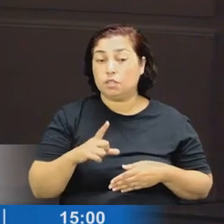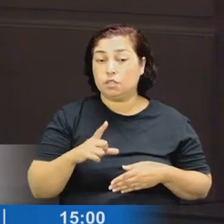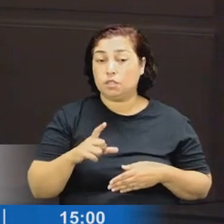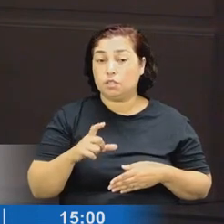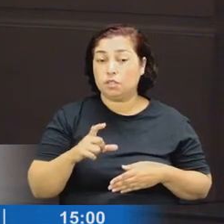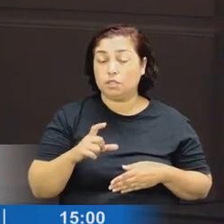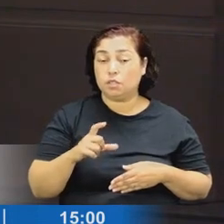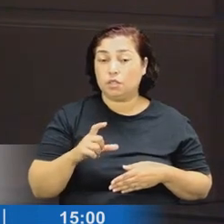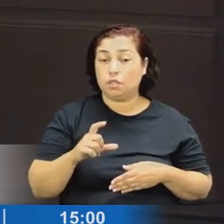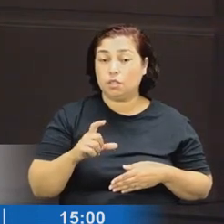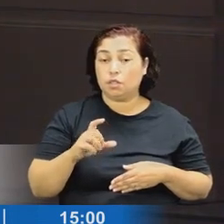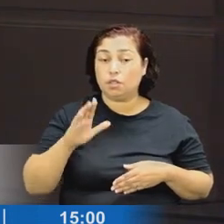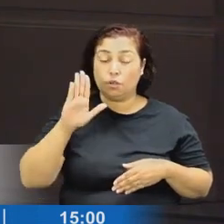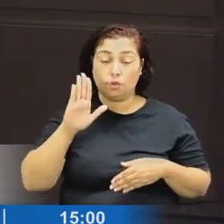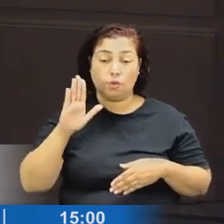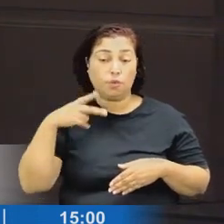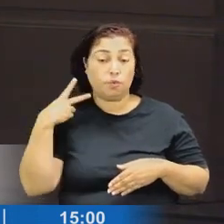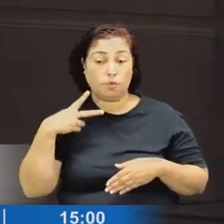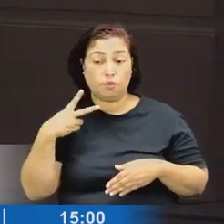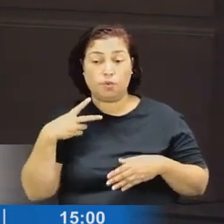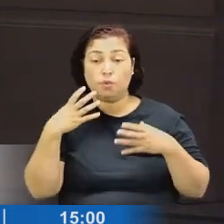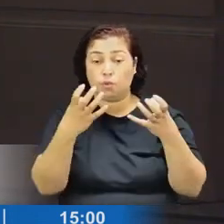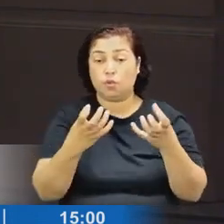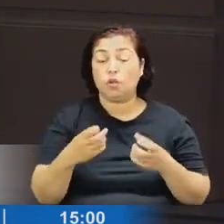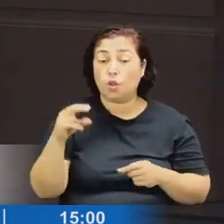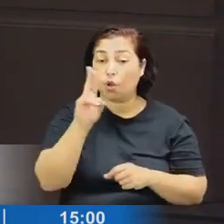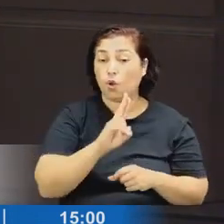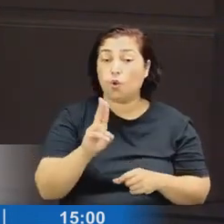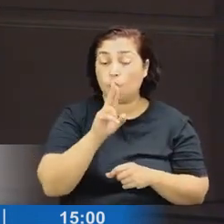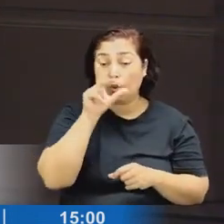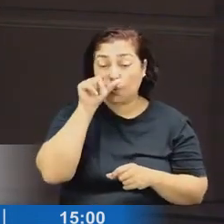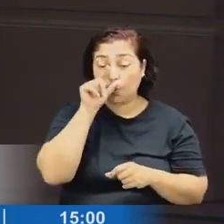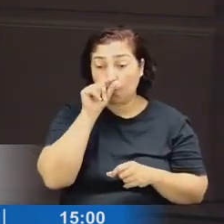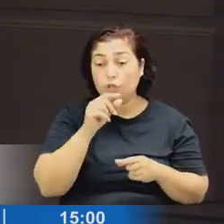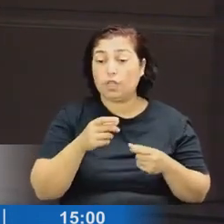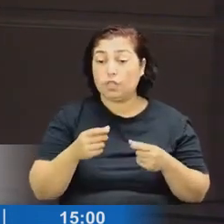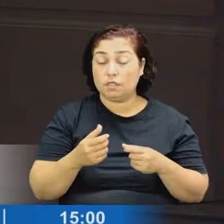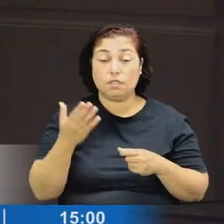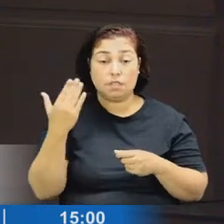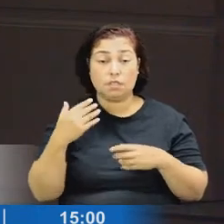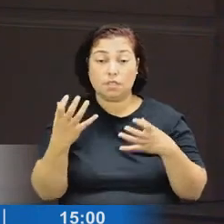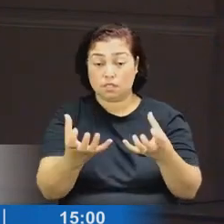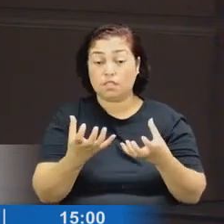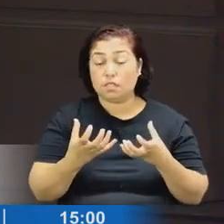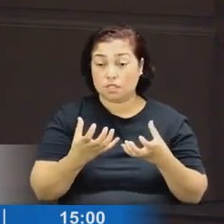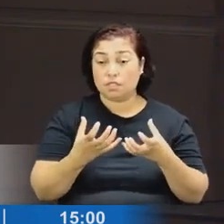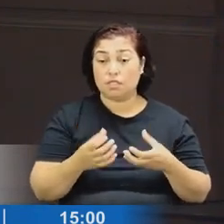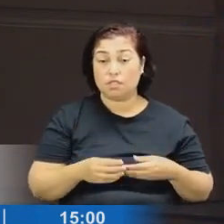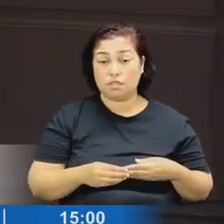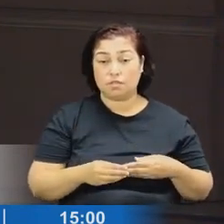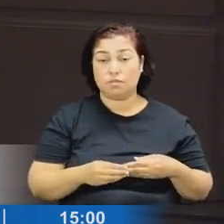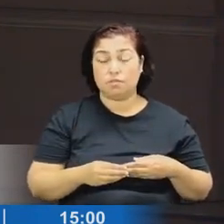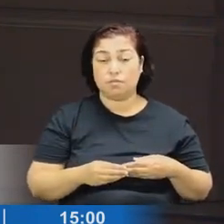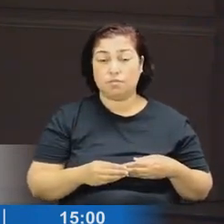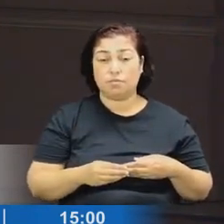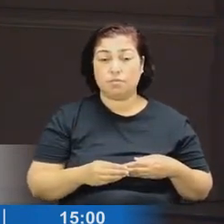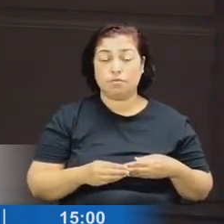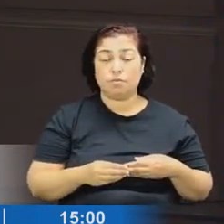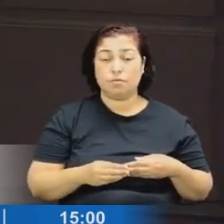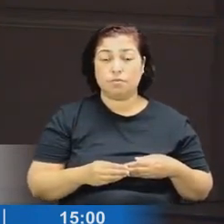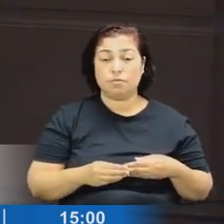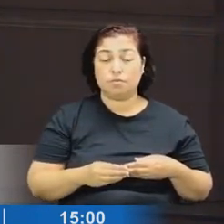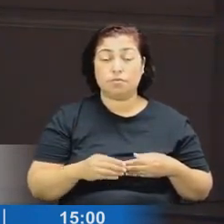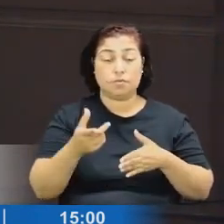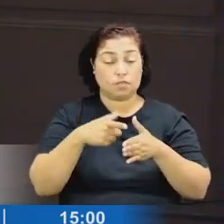candidata a vereadora exemplificar que você falou que ela queria que queria usar o twitter porque tava na moda né o trampo ressuscitou o Twitter tava quase morto nessa época né